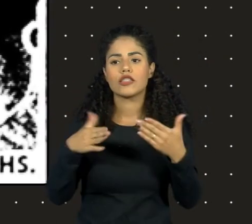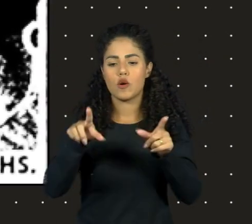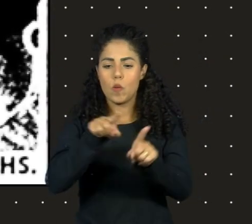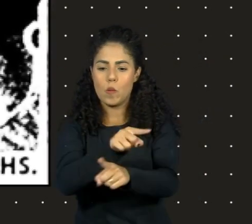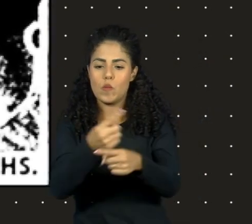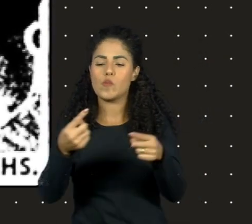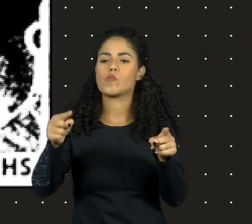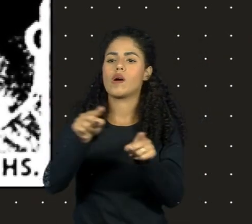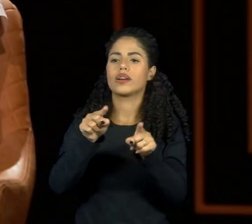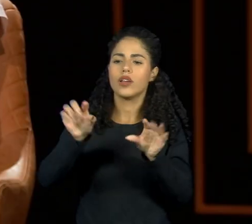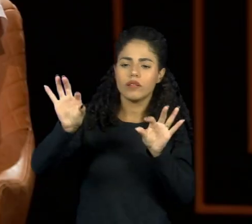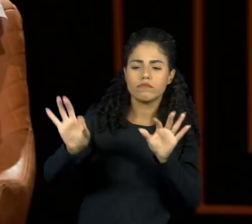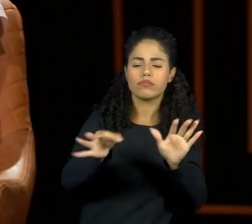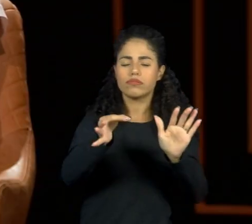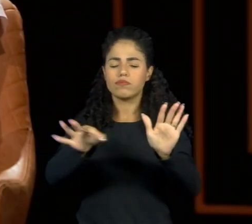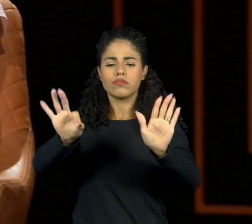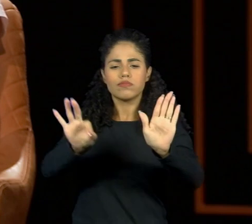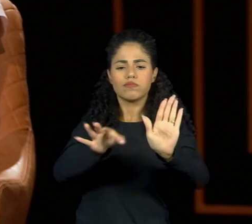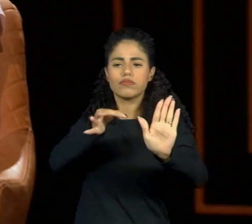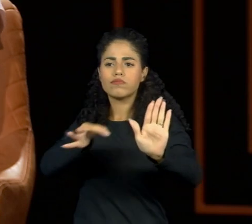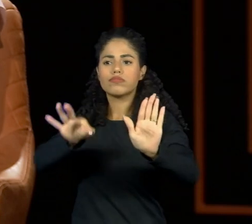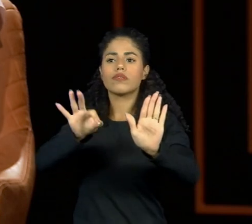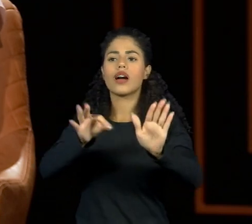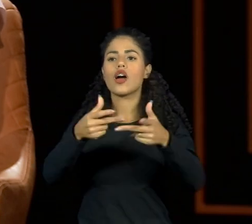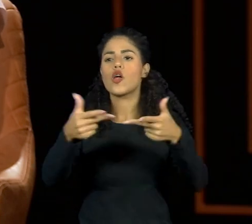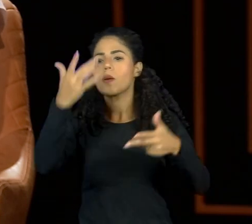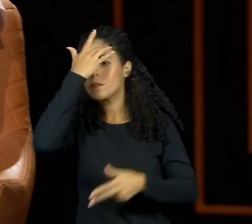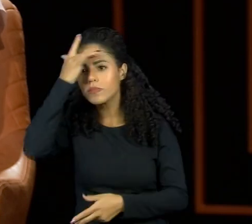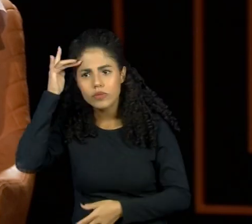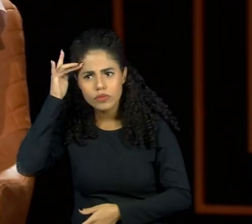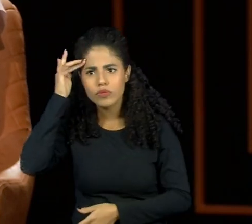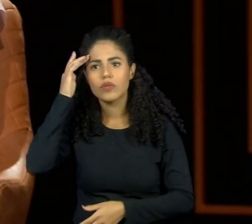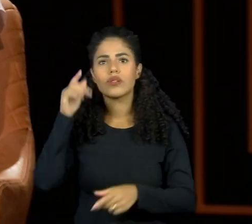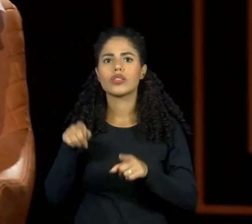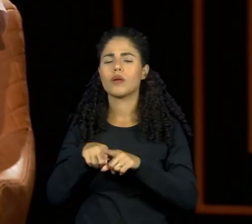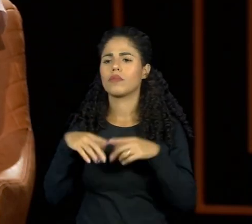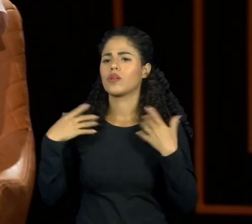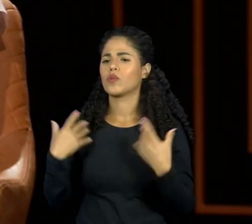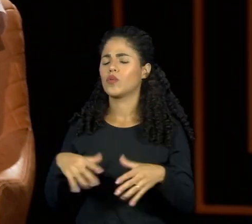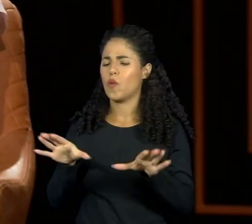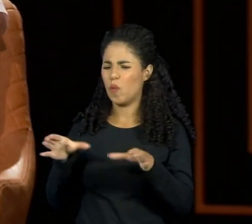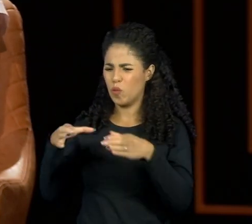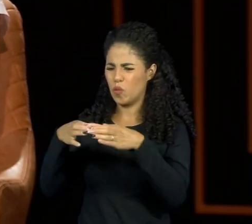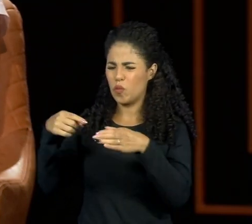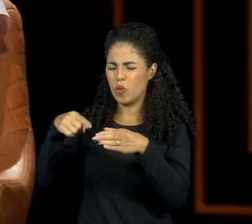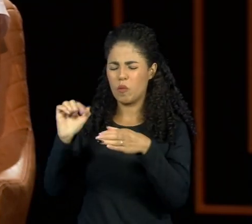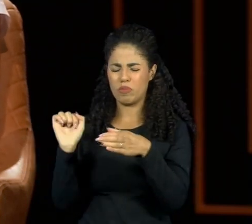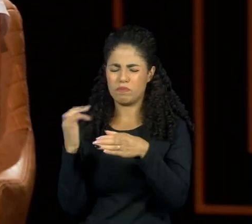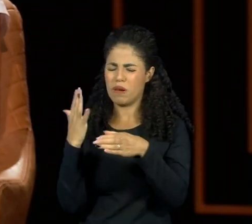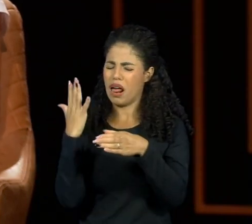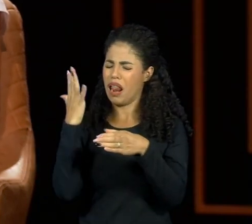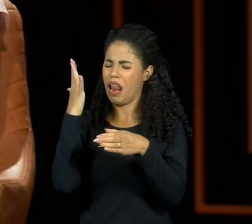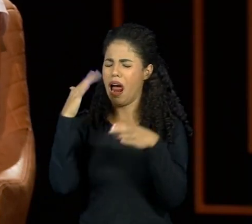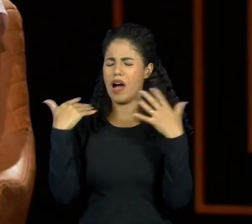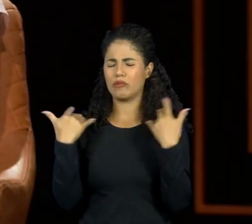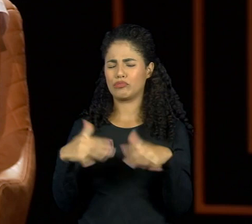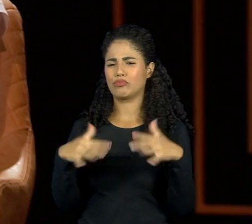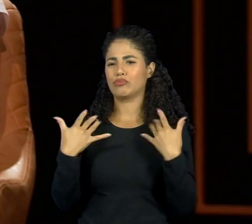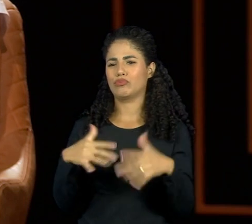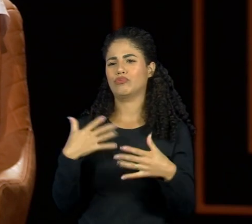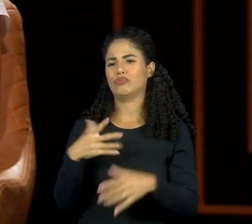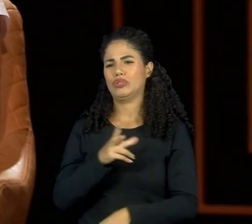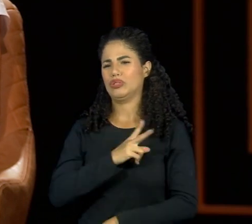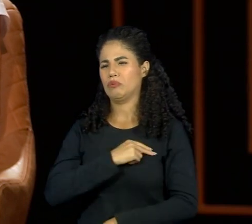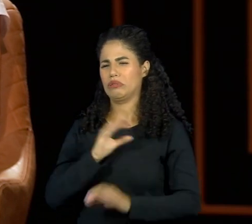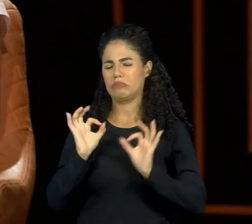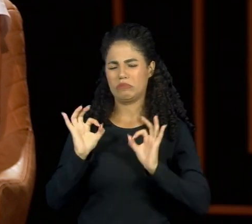Medalha, direção do Corsi e um elenco maravilhoso. Maria Della Costa, um elenco da